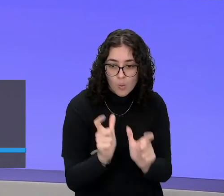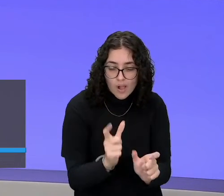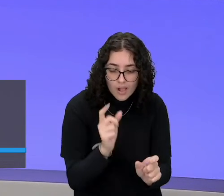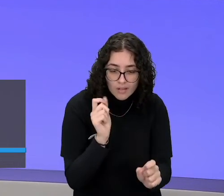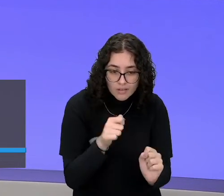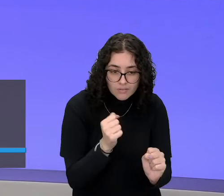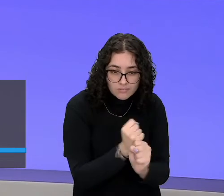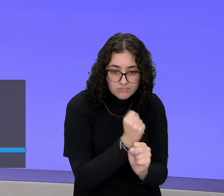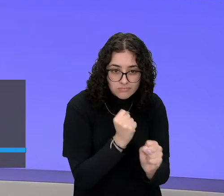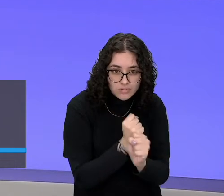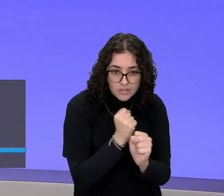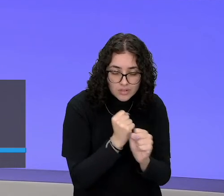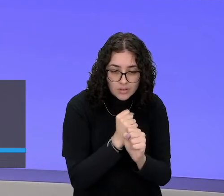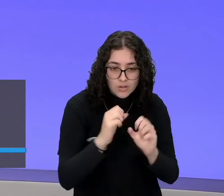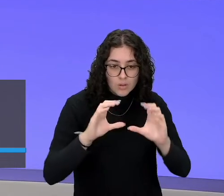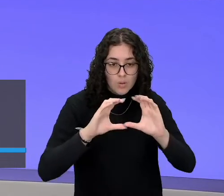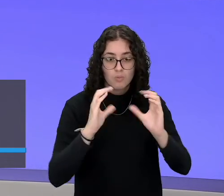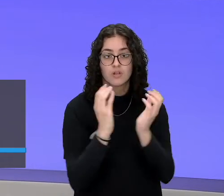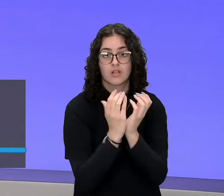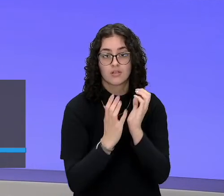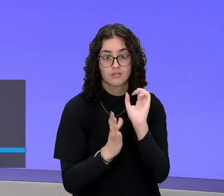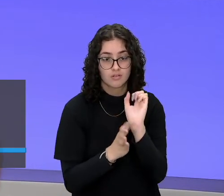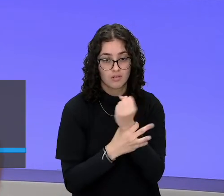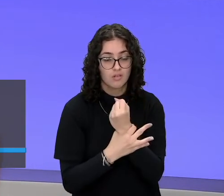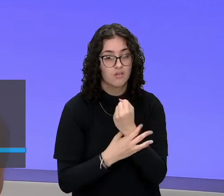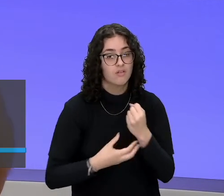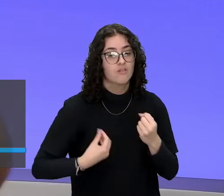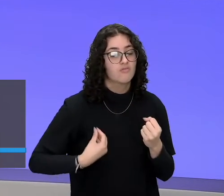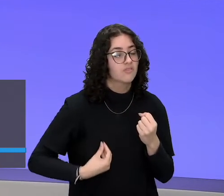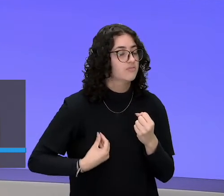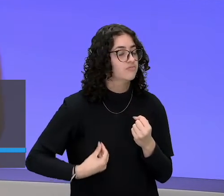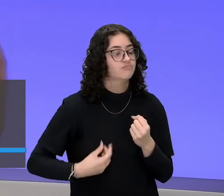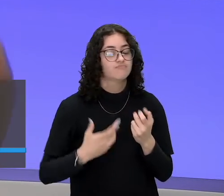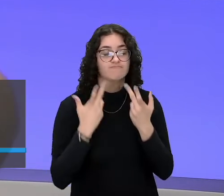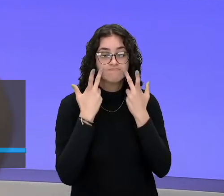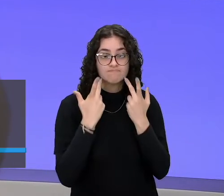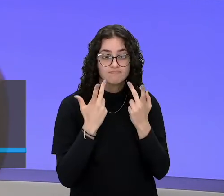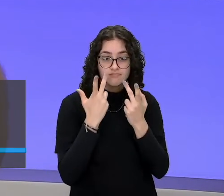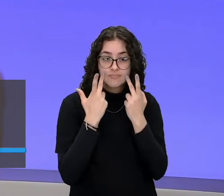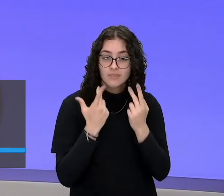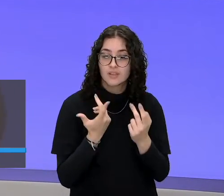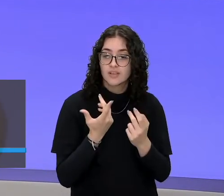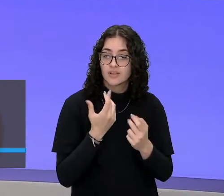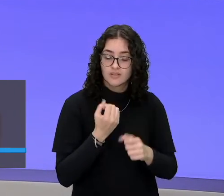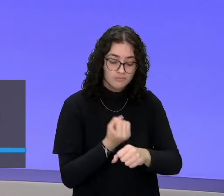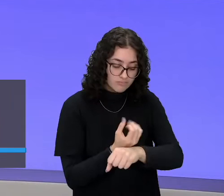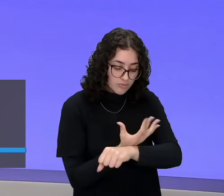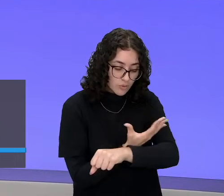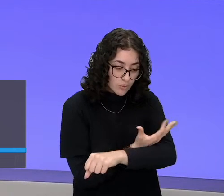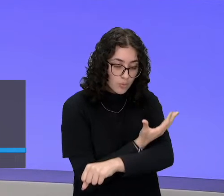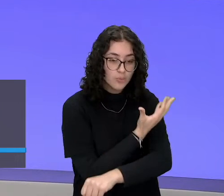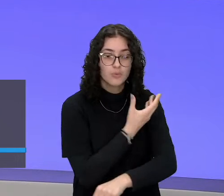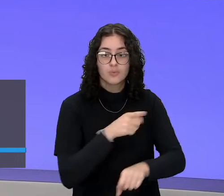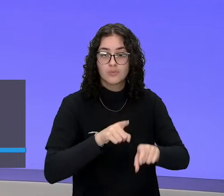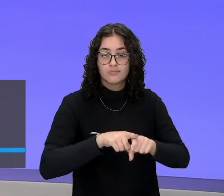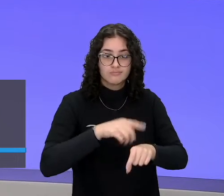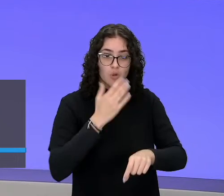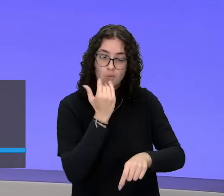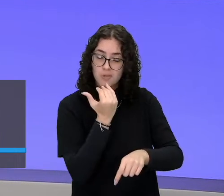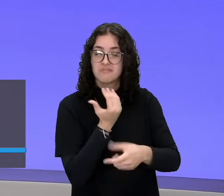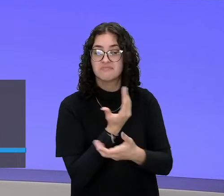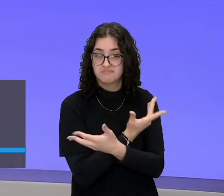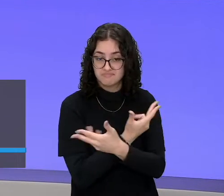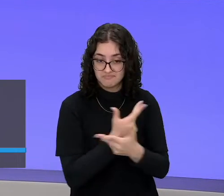construir uma comunidade em segurança e lá tinham uma vida organizada, com plantações, com colheitas